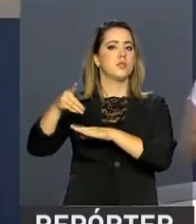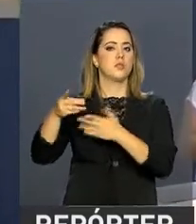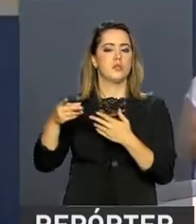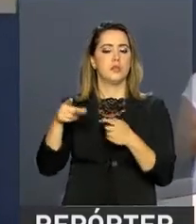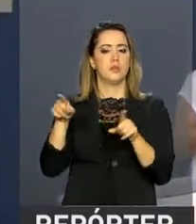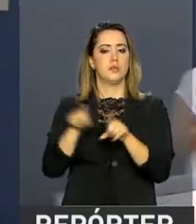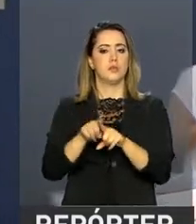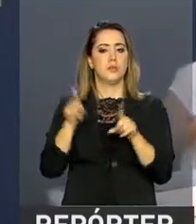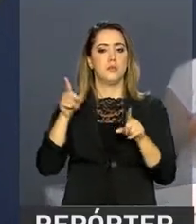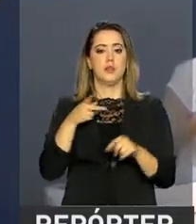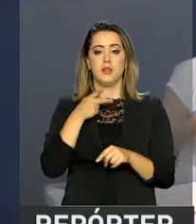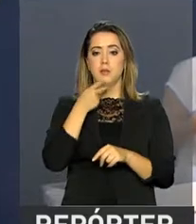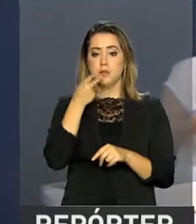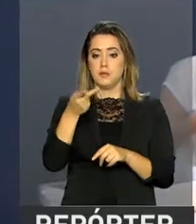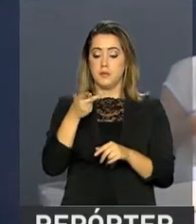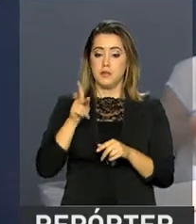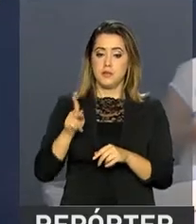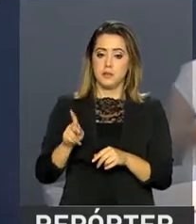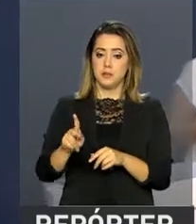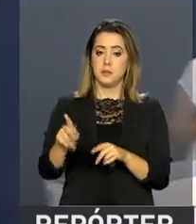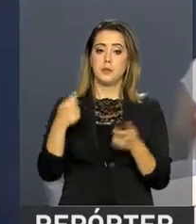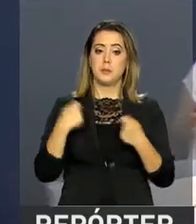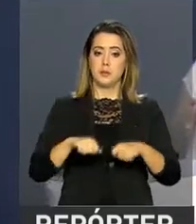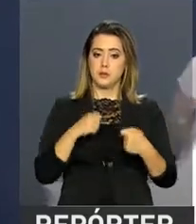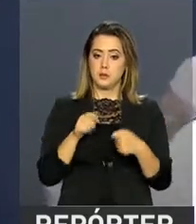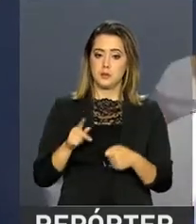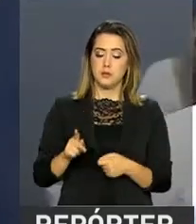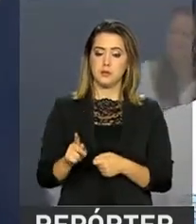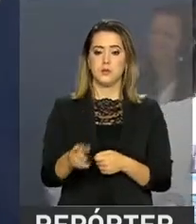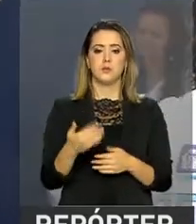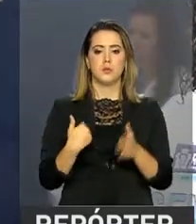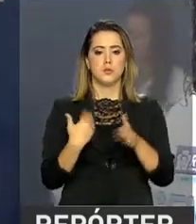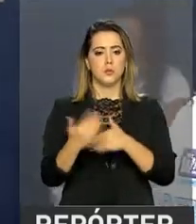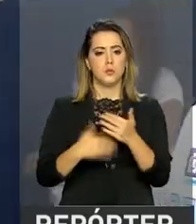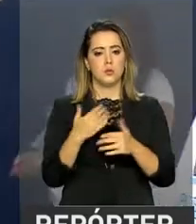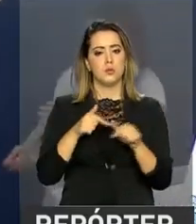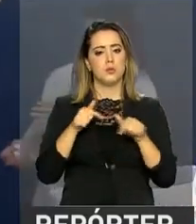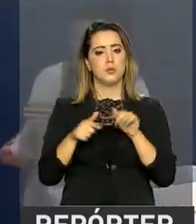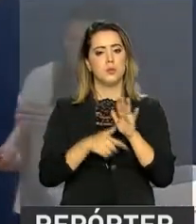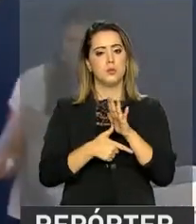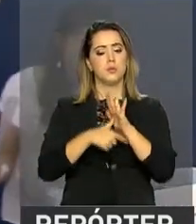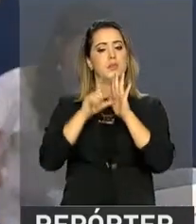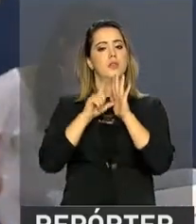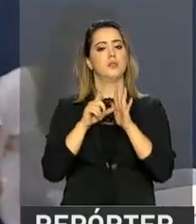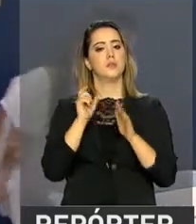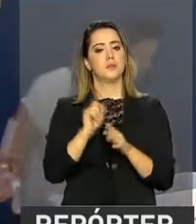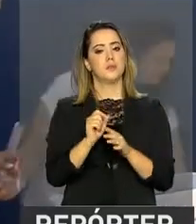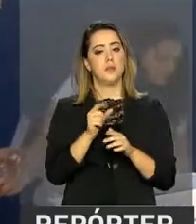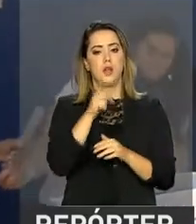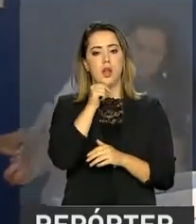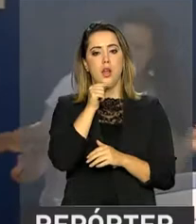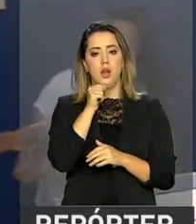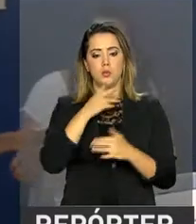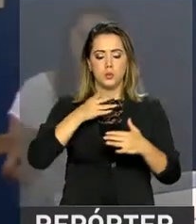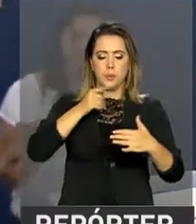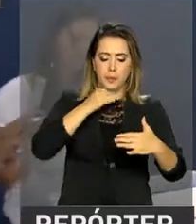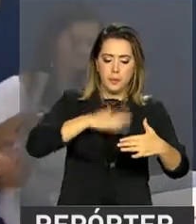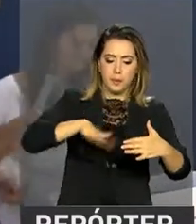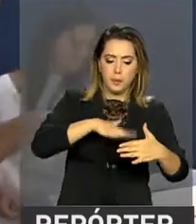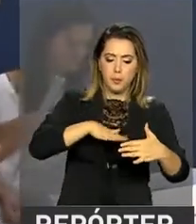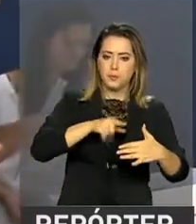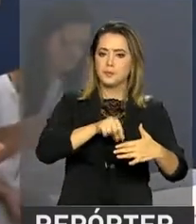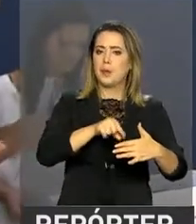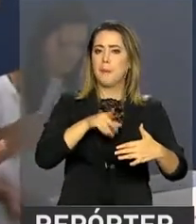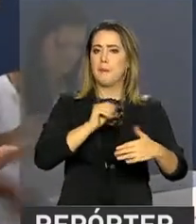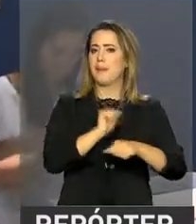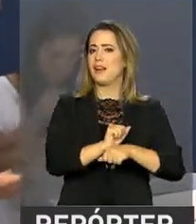Isso, mas sempre alertando que é muito importante continuar com o trabalho que era feito antes. Aquela água no pote, aquele lixo que está,